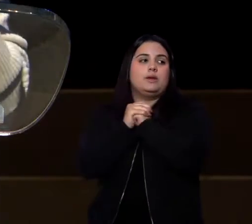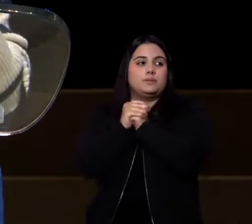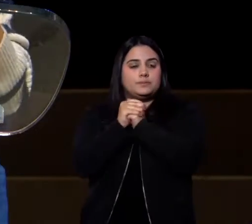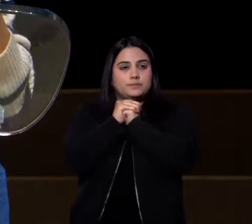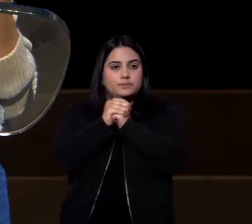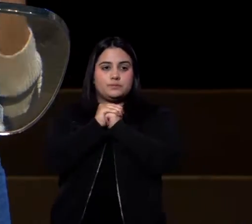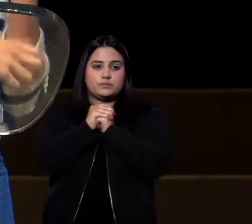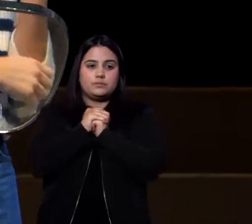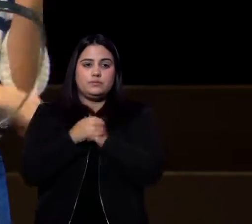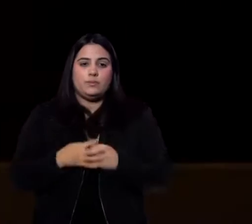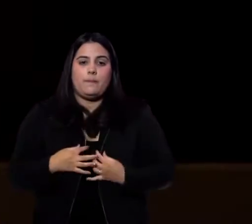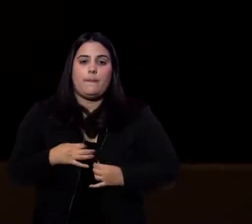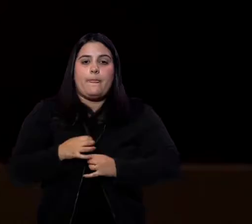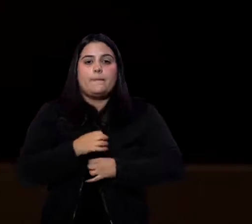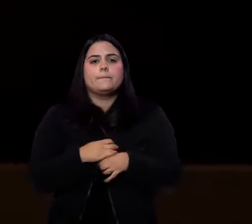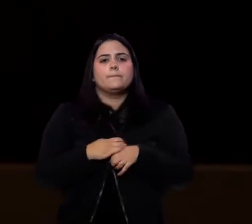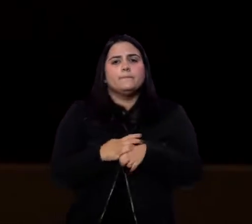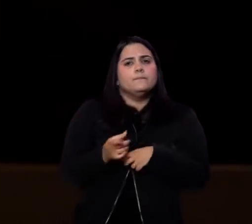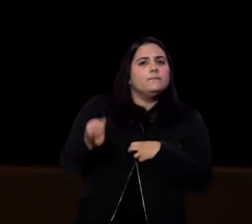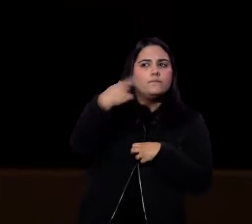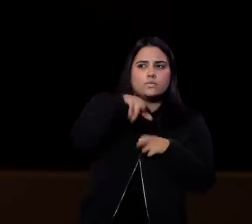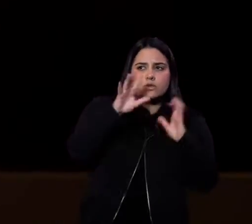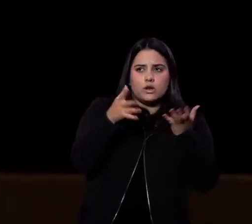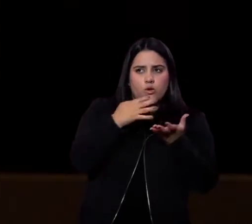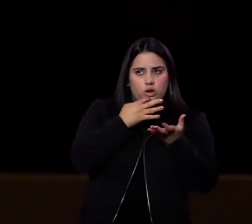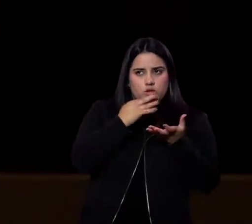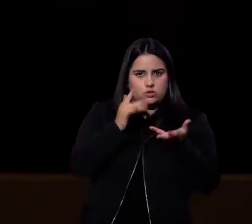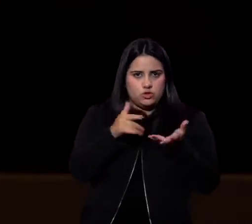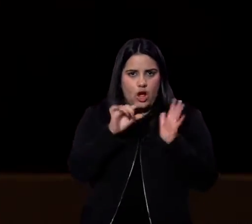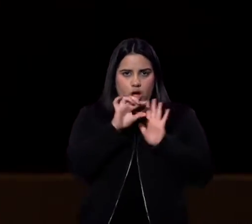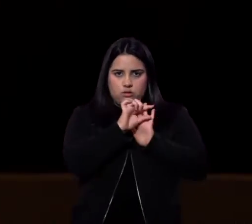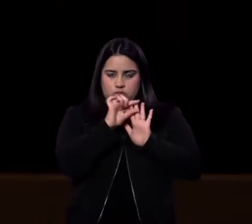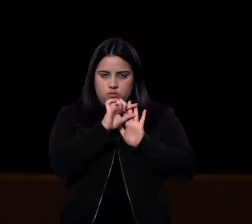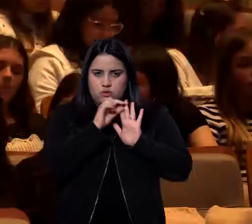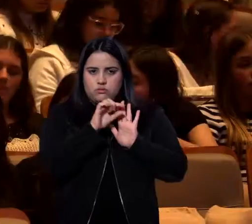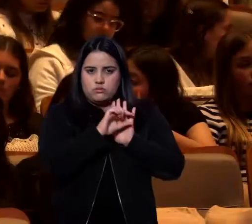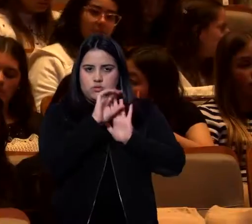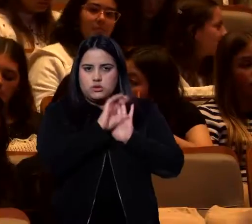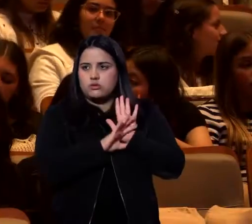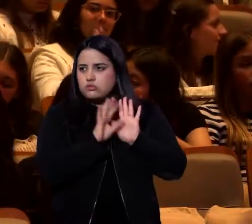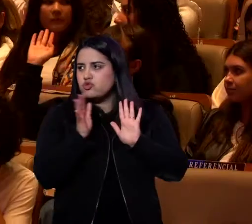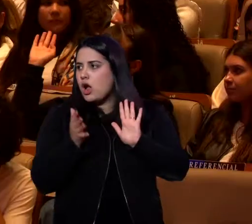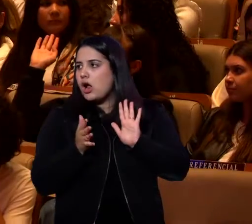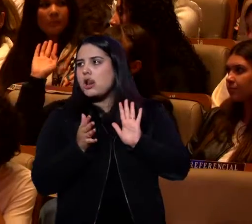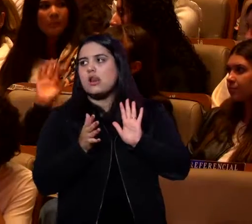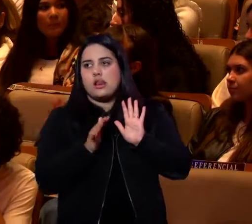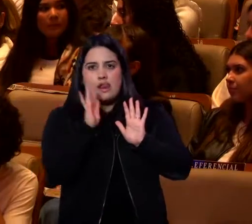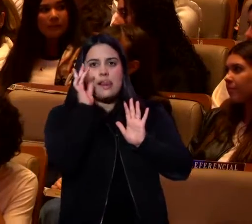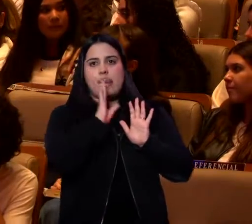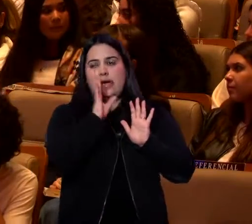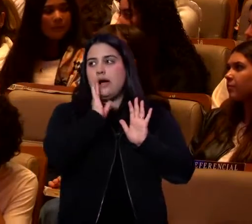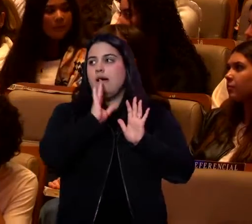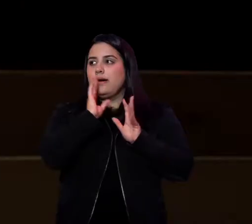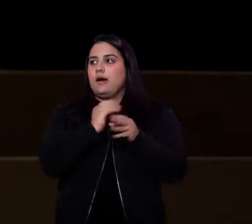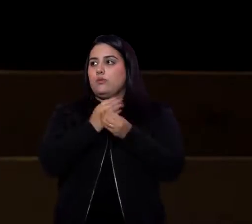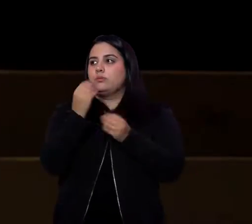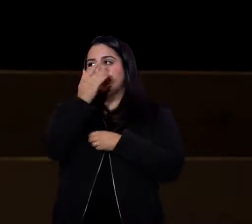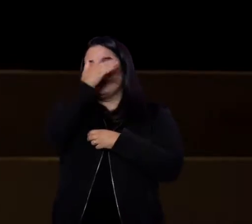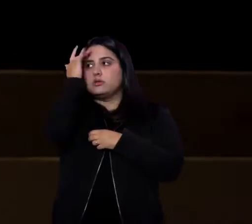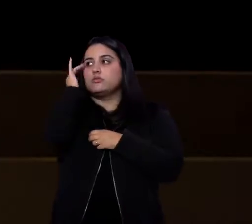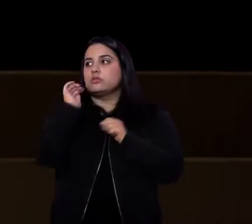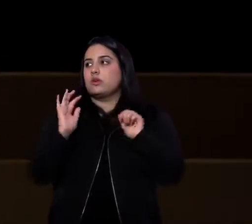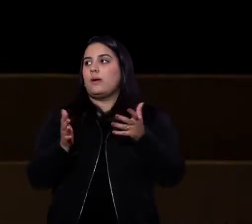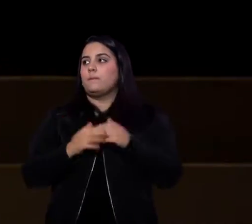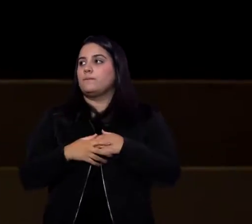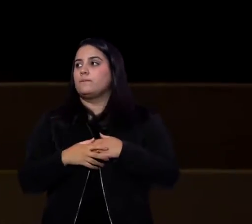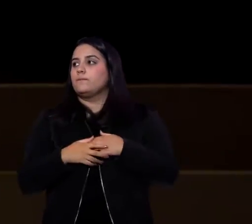Amém. Quantos aqui já conheciam essa passagem, já tinham lido alguma vez ela? Legal, bastante gente já conhecia.